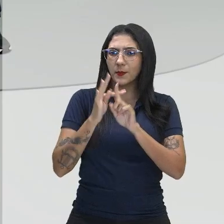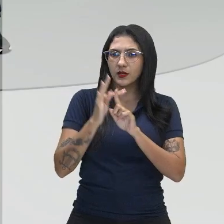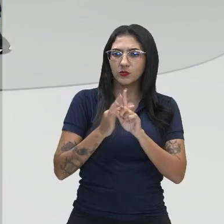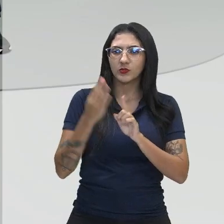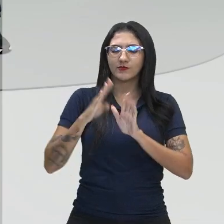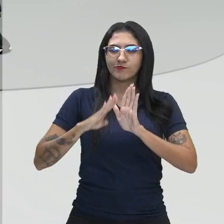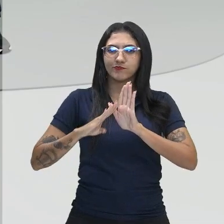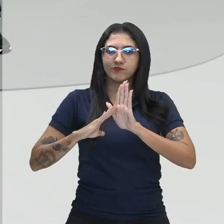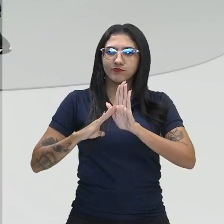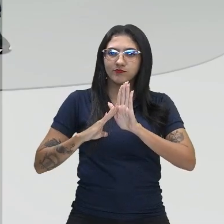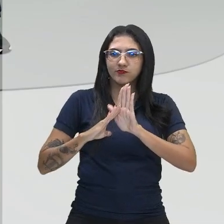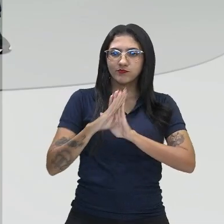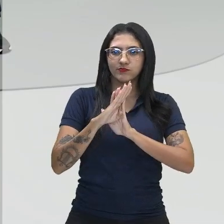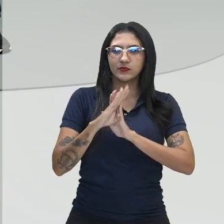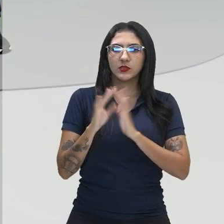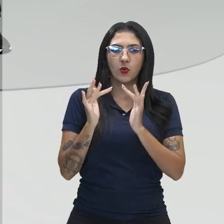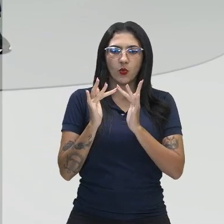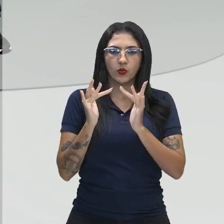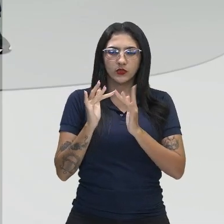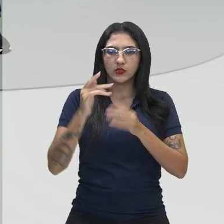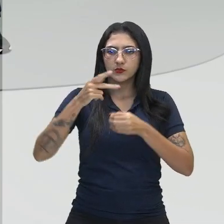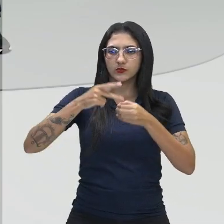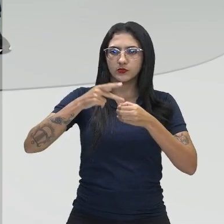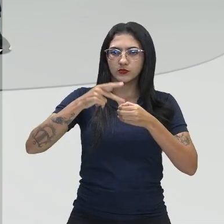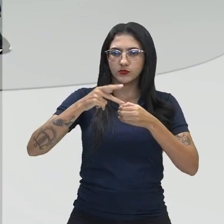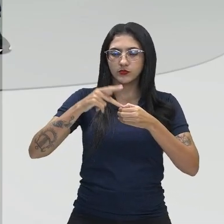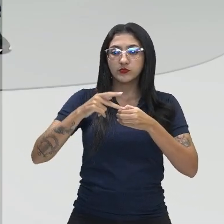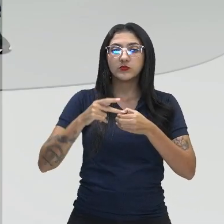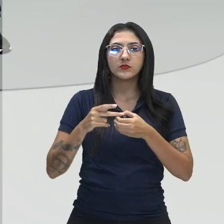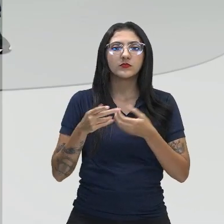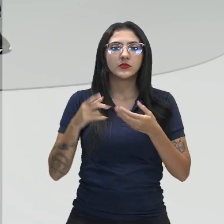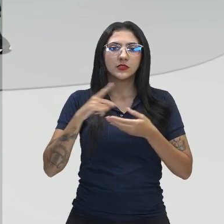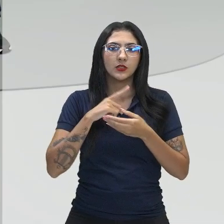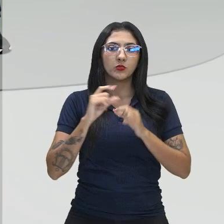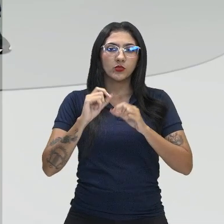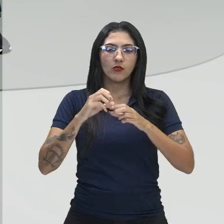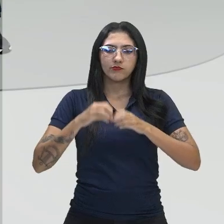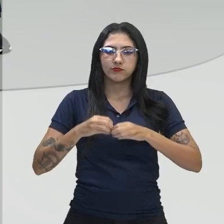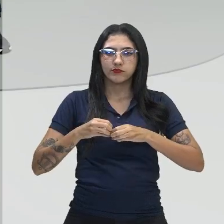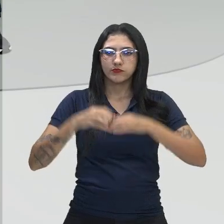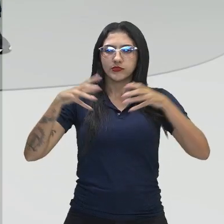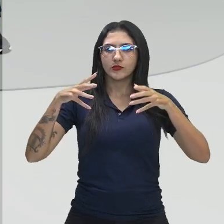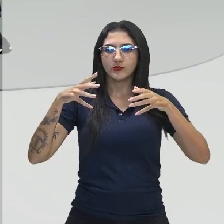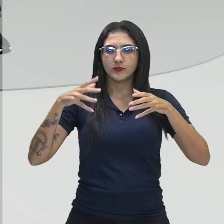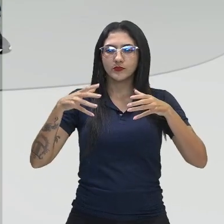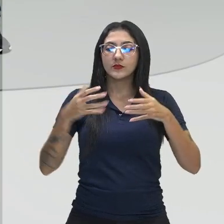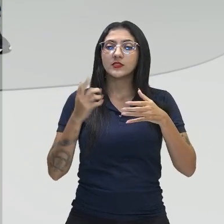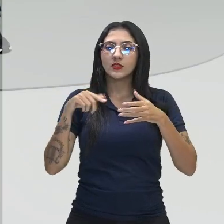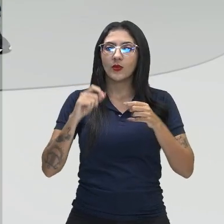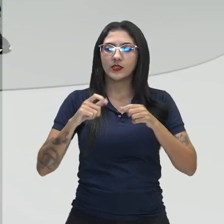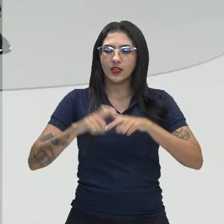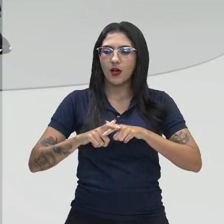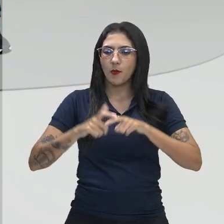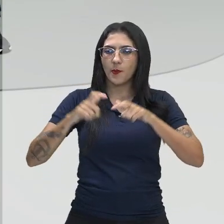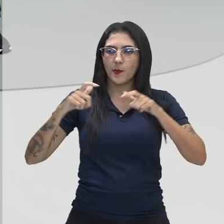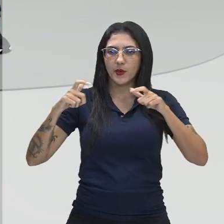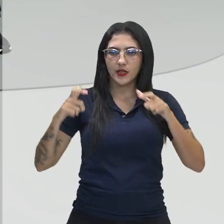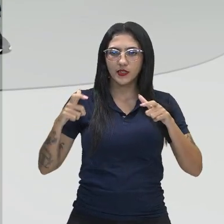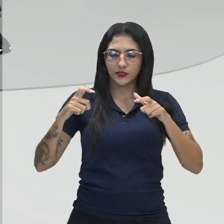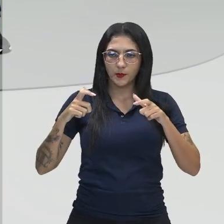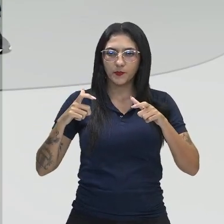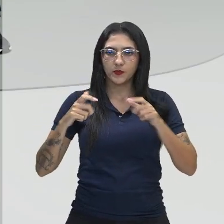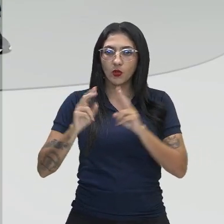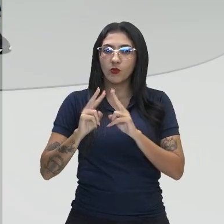altas após a injeção do combustível, ocorre uma explosão. Essa explosão causa uma expansão do nosso